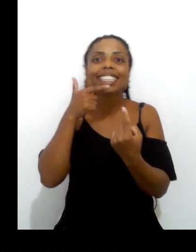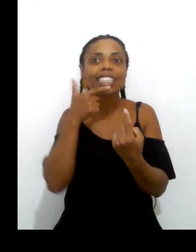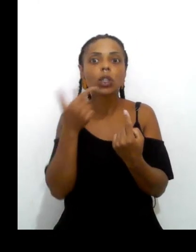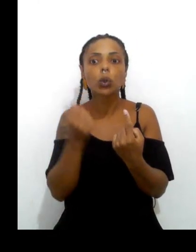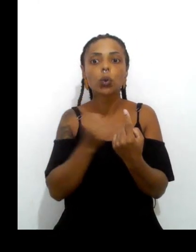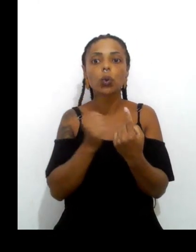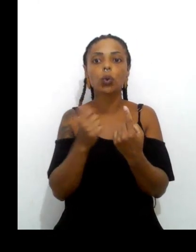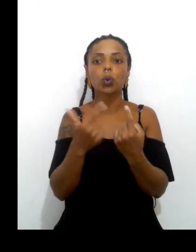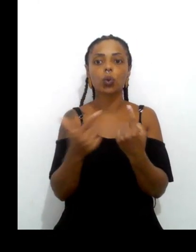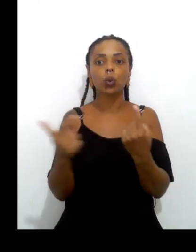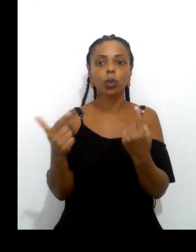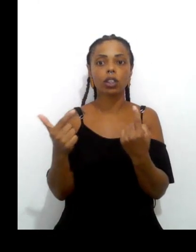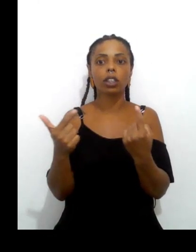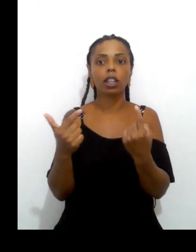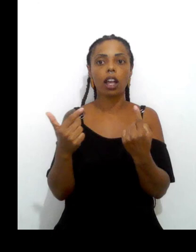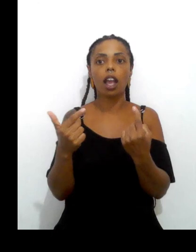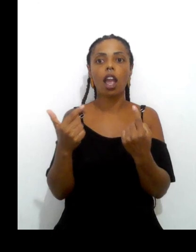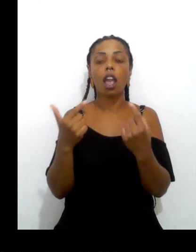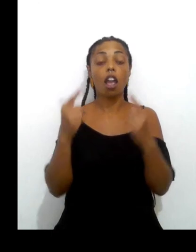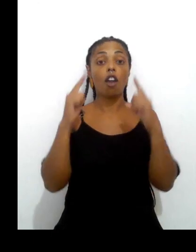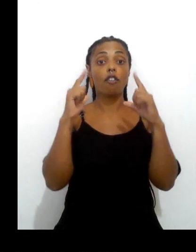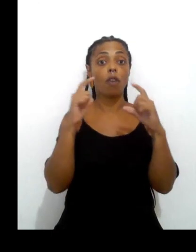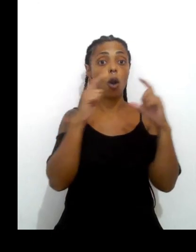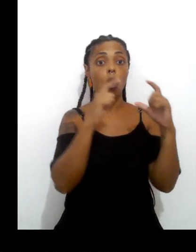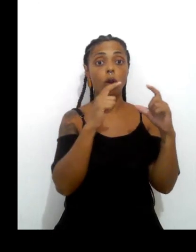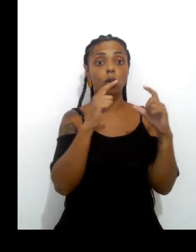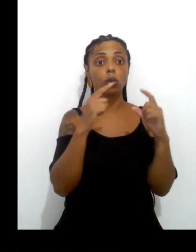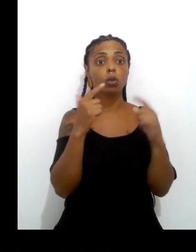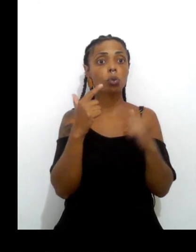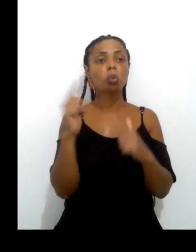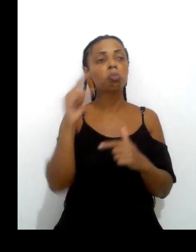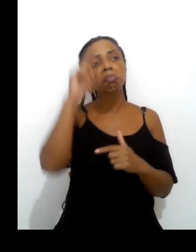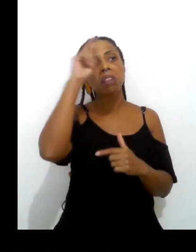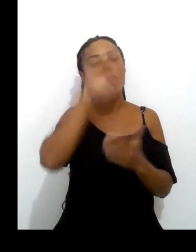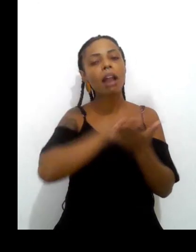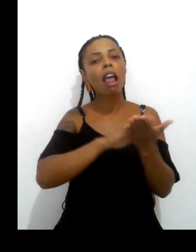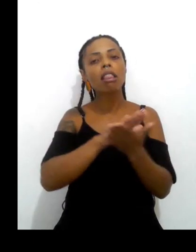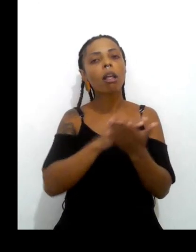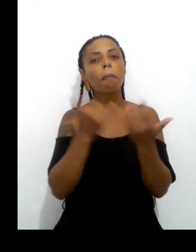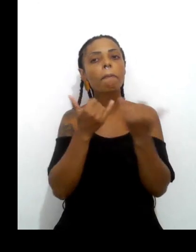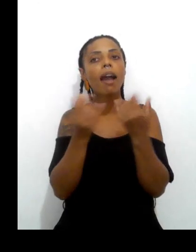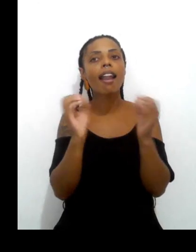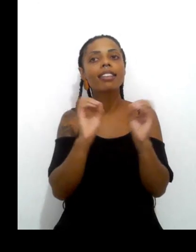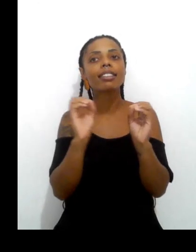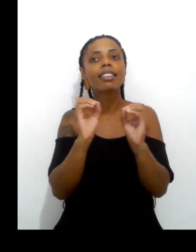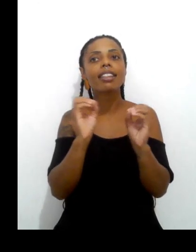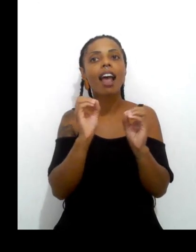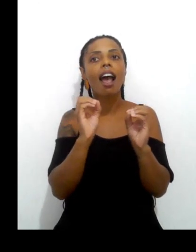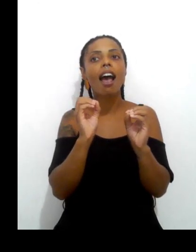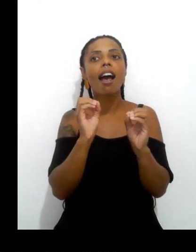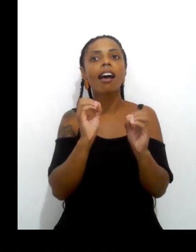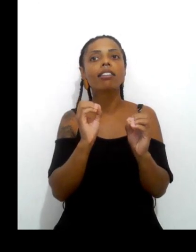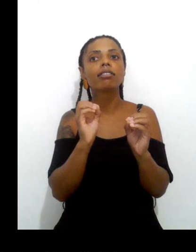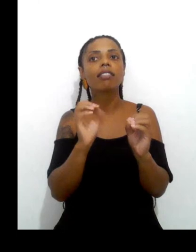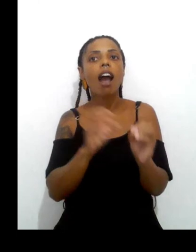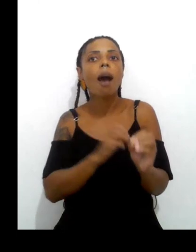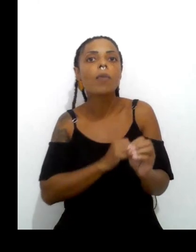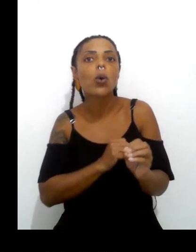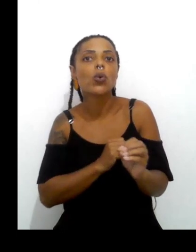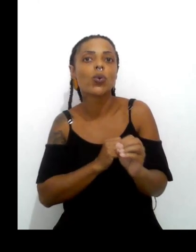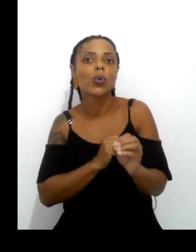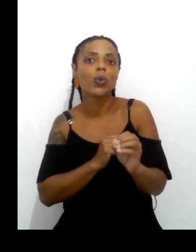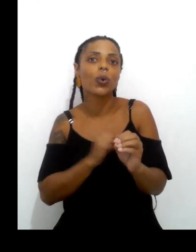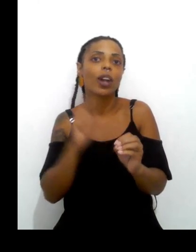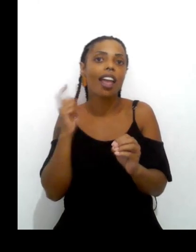foto traz a lembrança de nenhum amante a reprodução desses retratos por parte